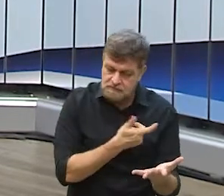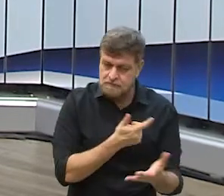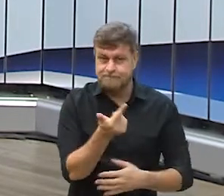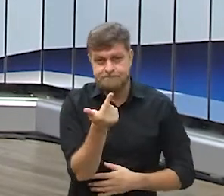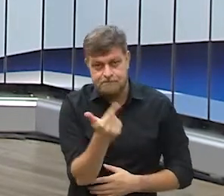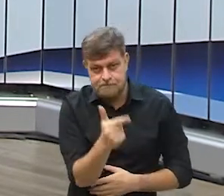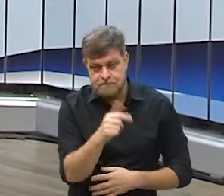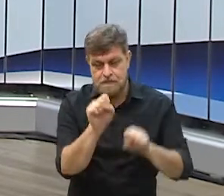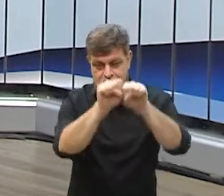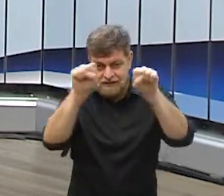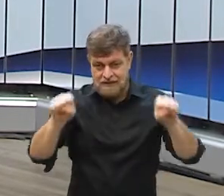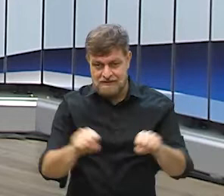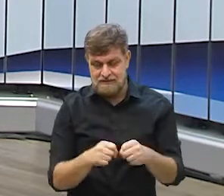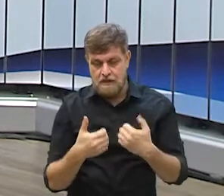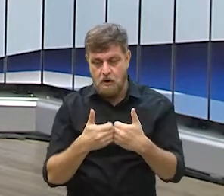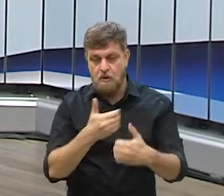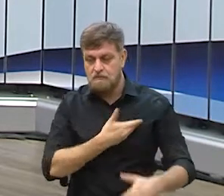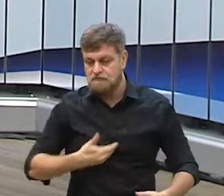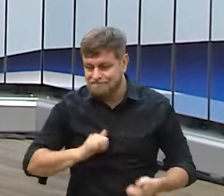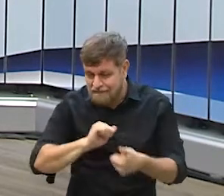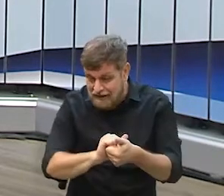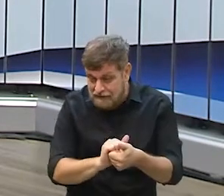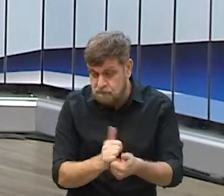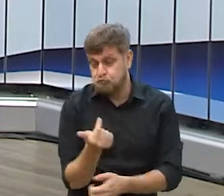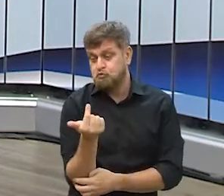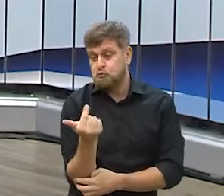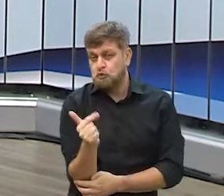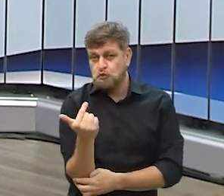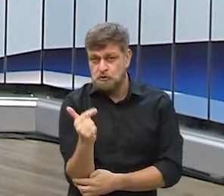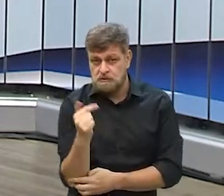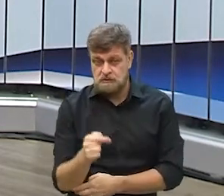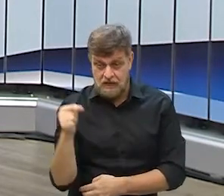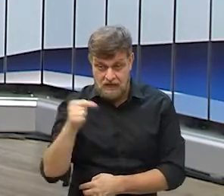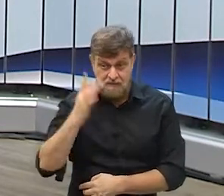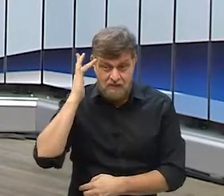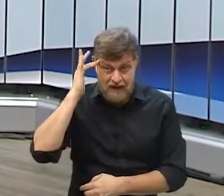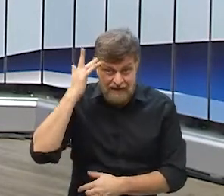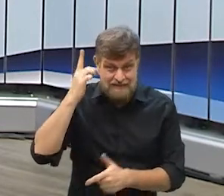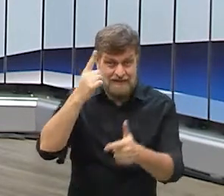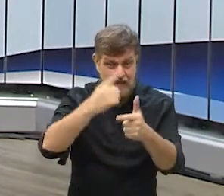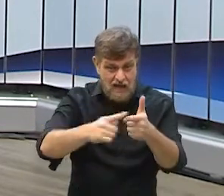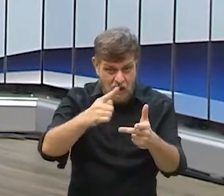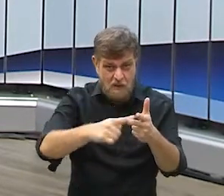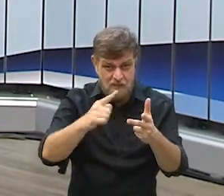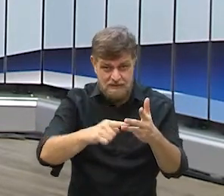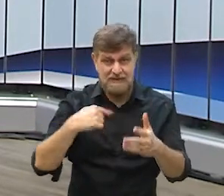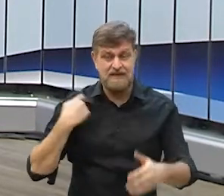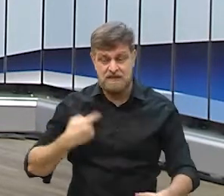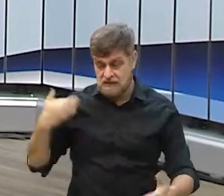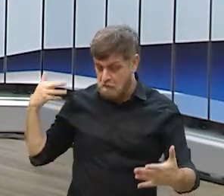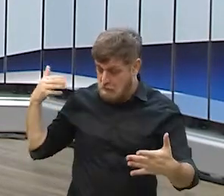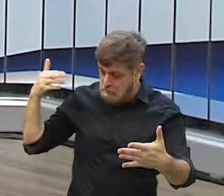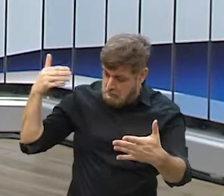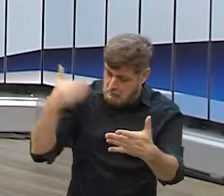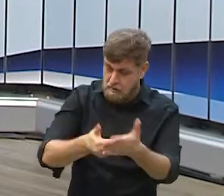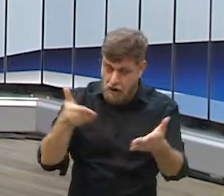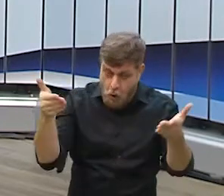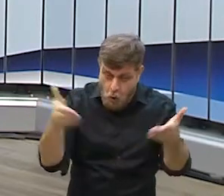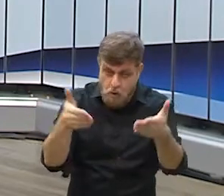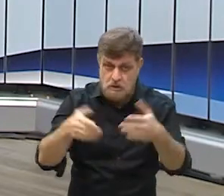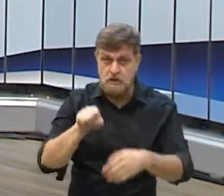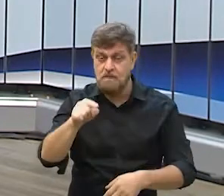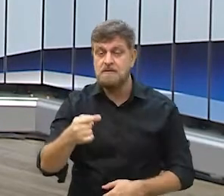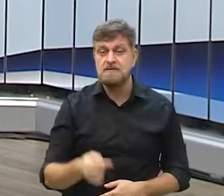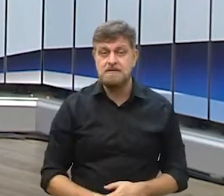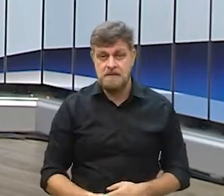de um sistema de transporte de qualidade. Você acha que trouxe os problemas que nós já elencamos para os dias atuais? Você vê também